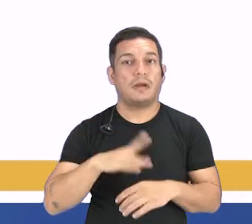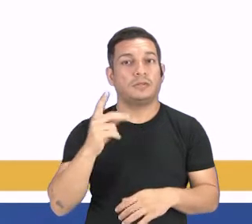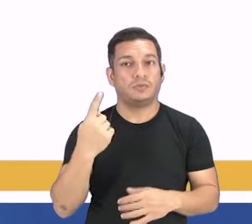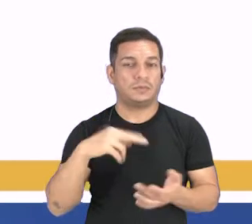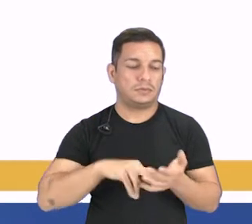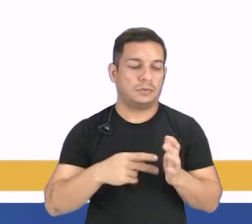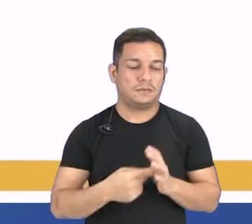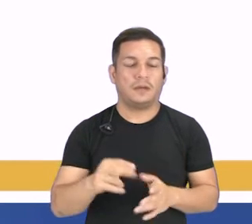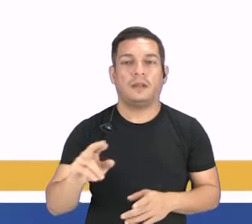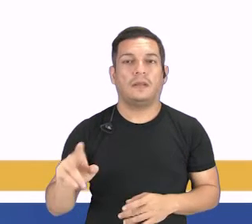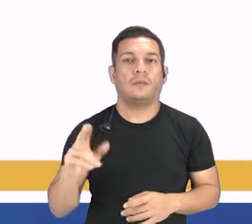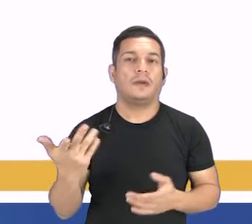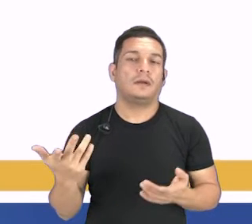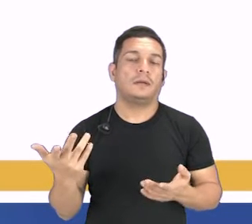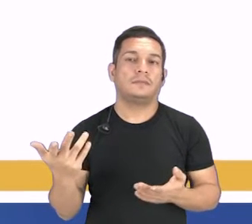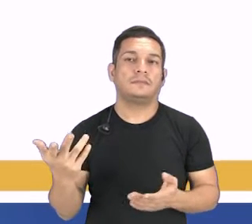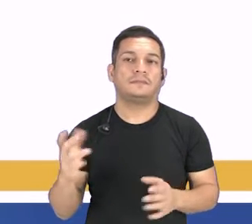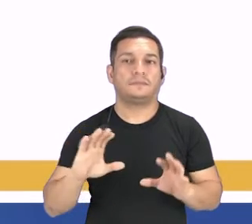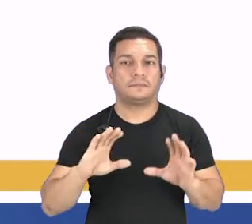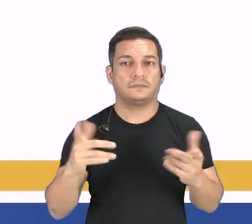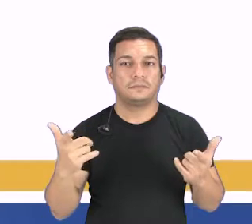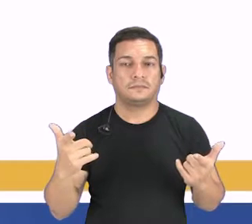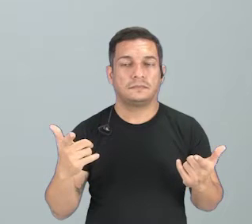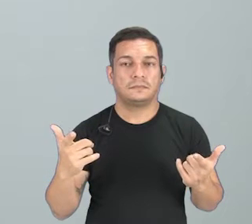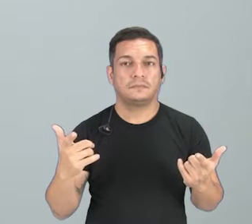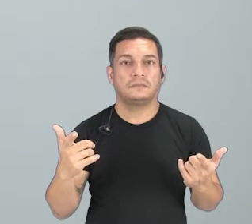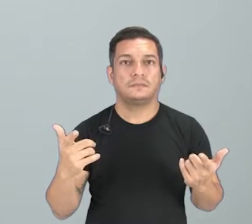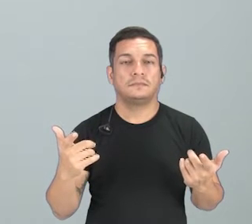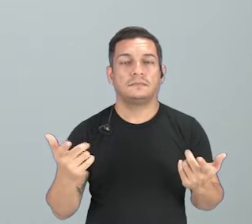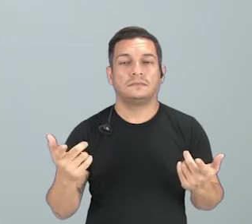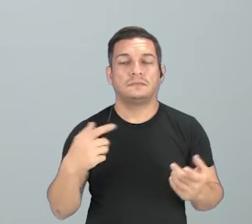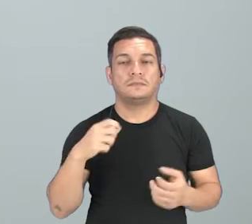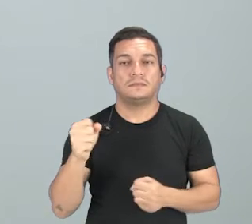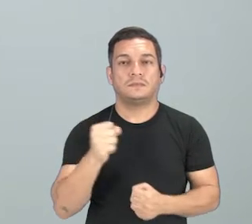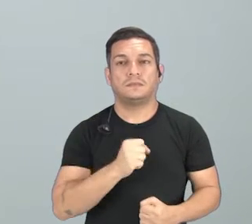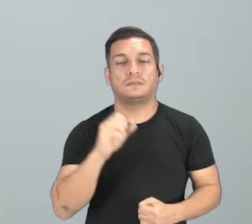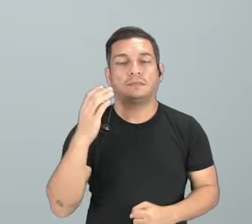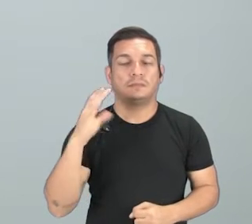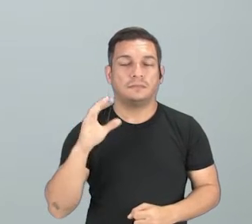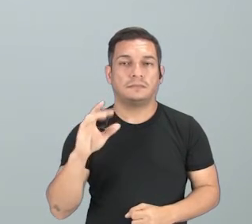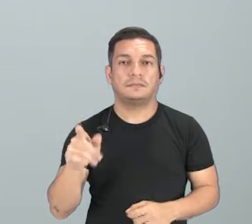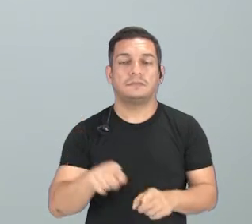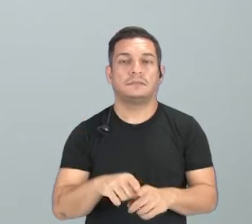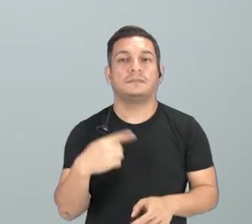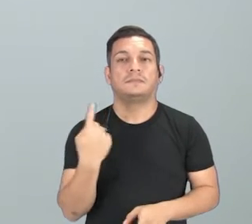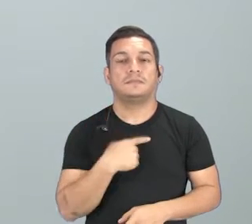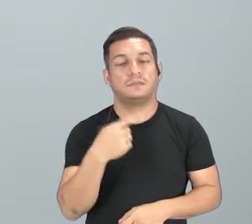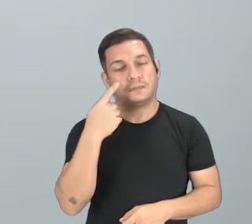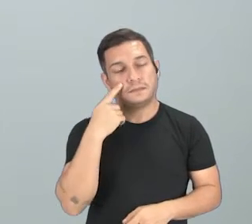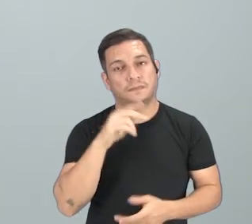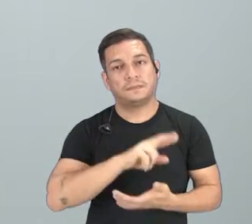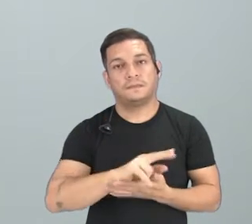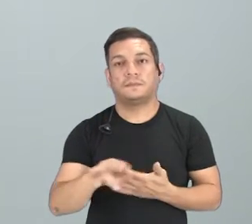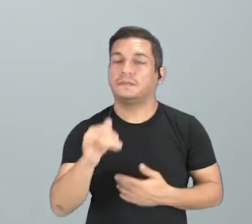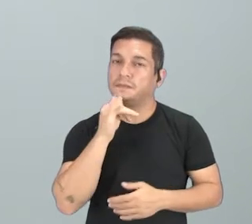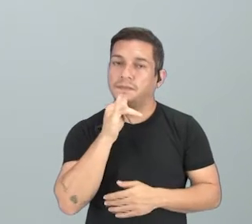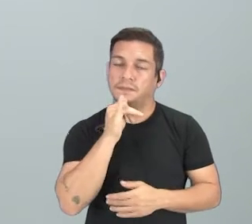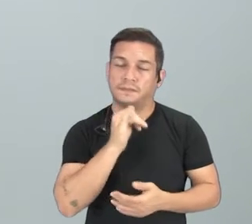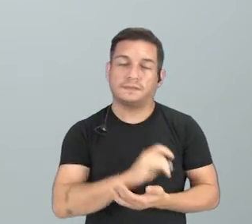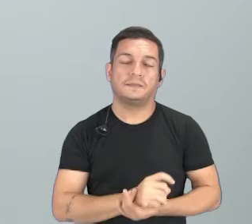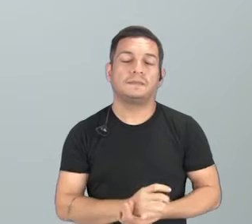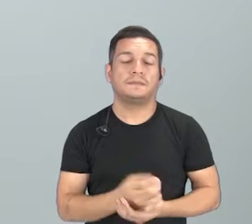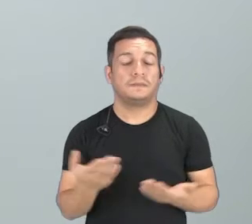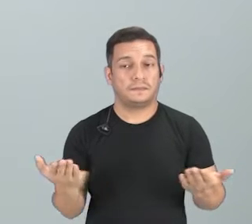né? Não é claro necessariamente o poder da ciência. E nós vamos ver vários exemplos sobre